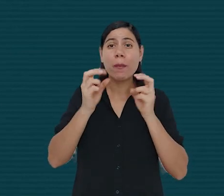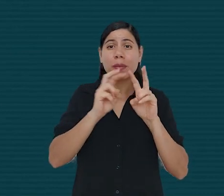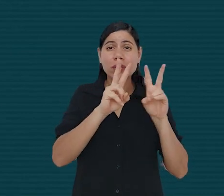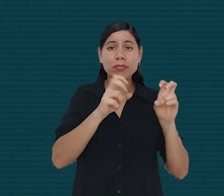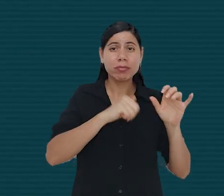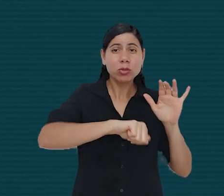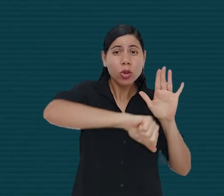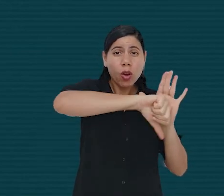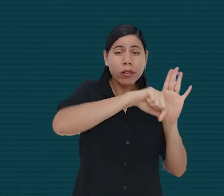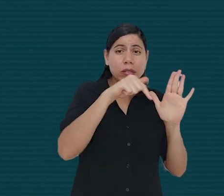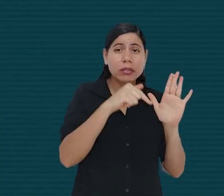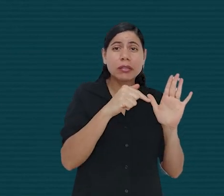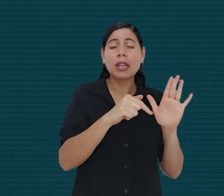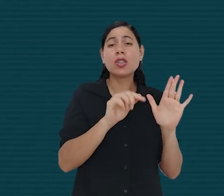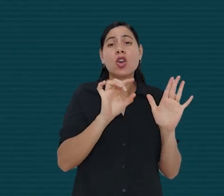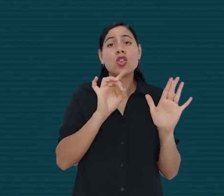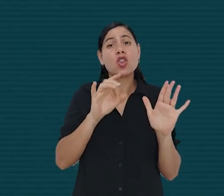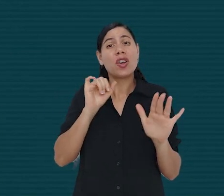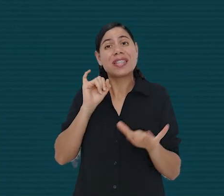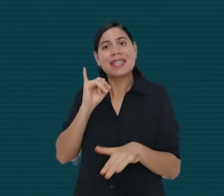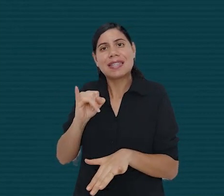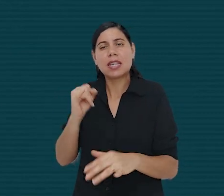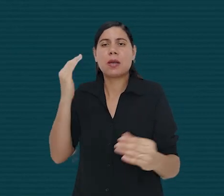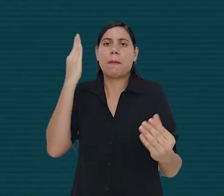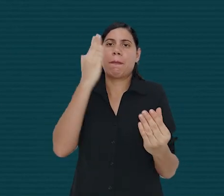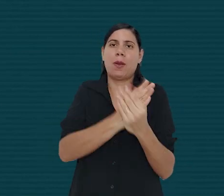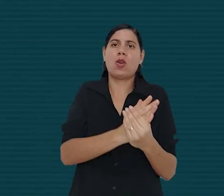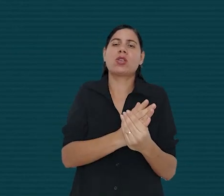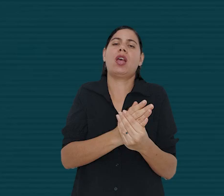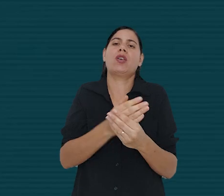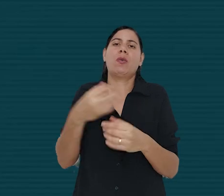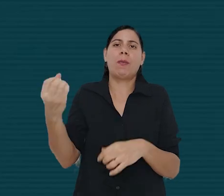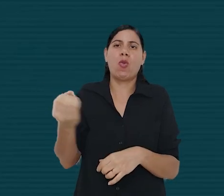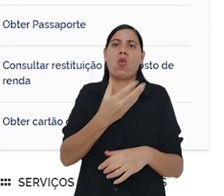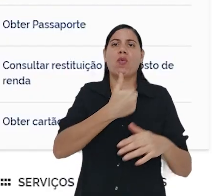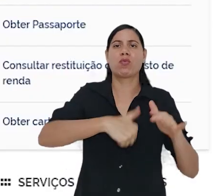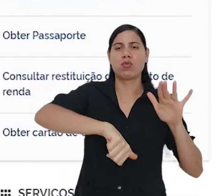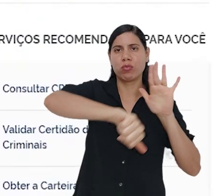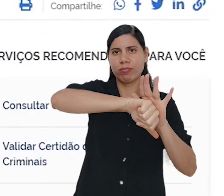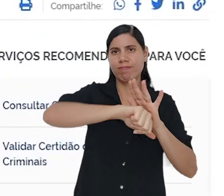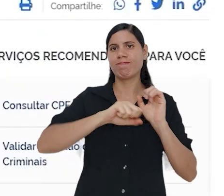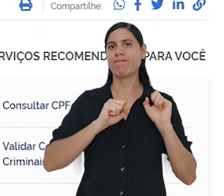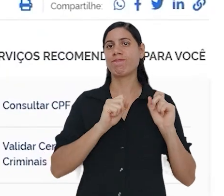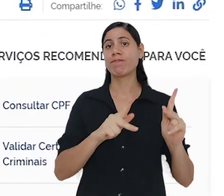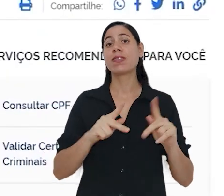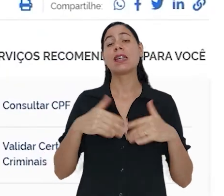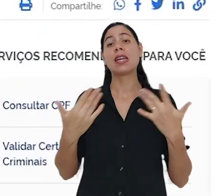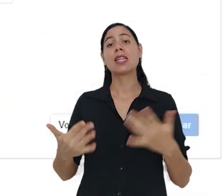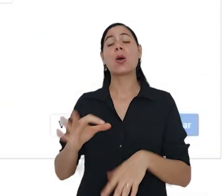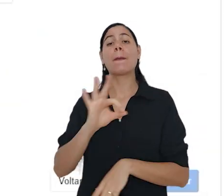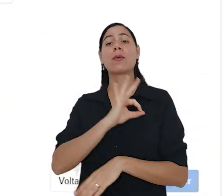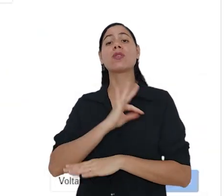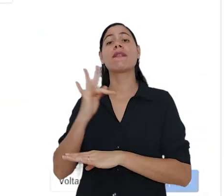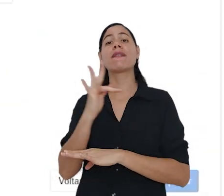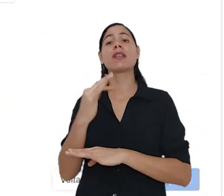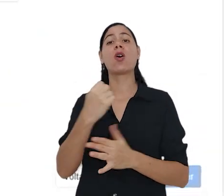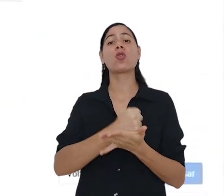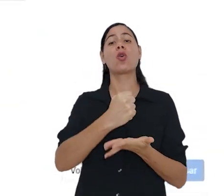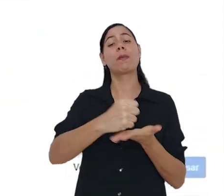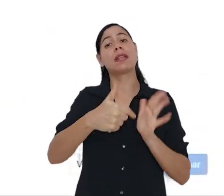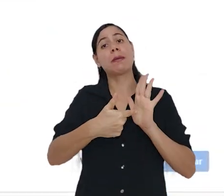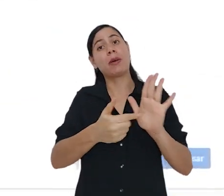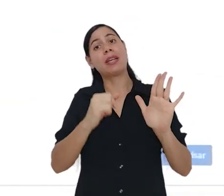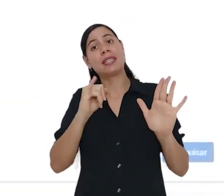à condenação, a não ser no caso de processo por nova infração penal. No caso da Polícia Federal, o documento que informa